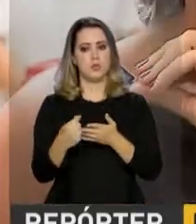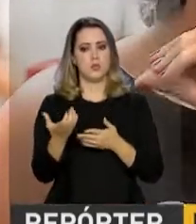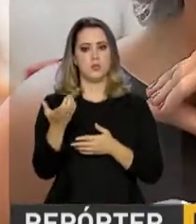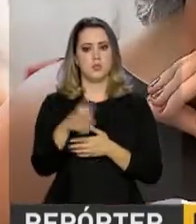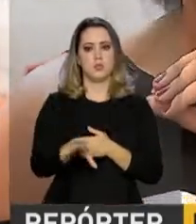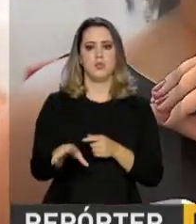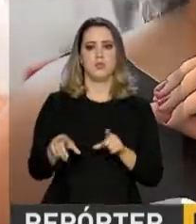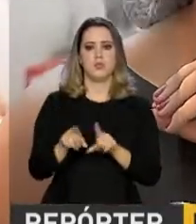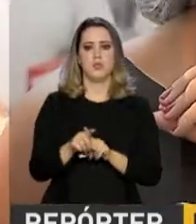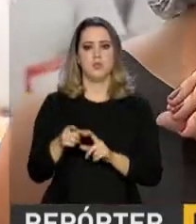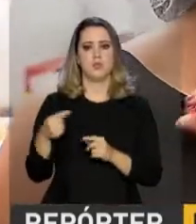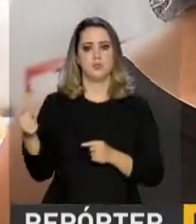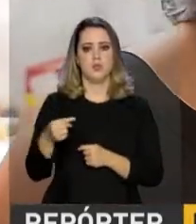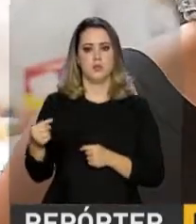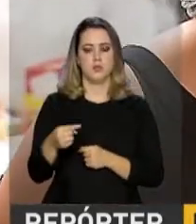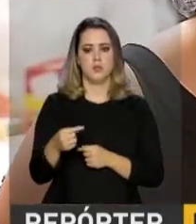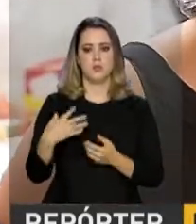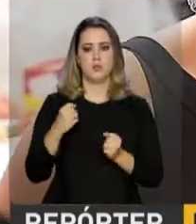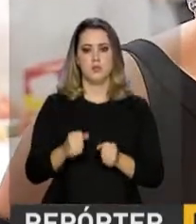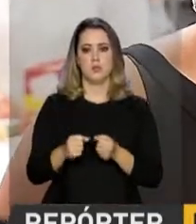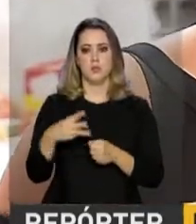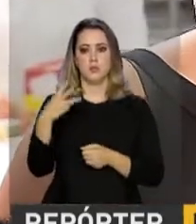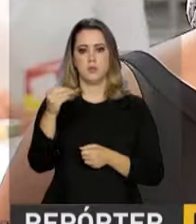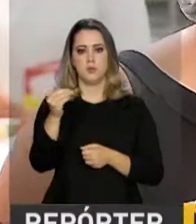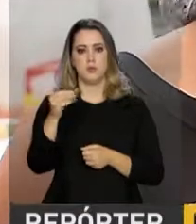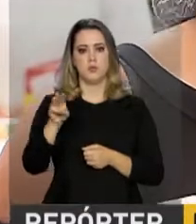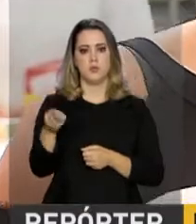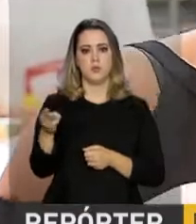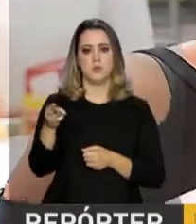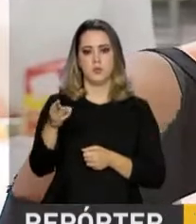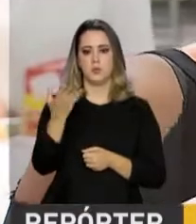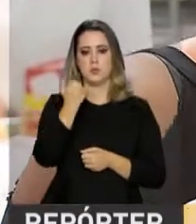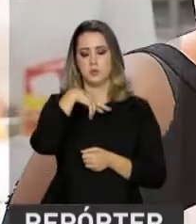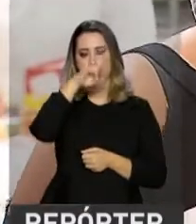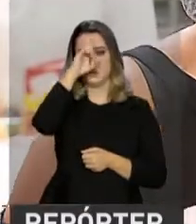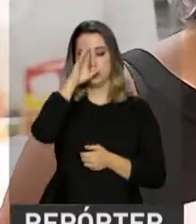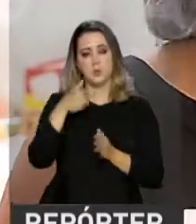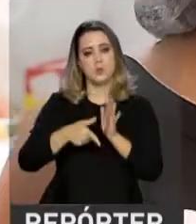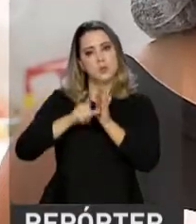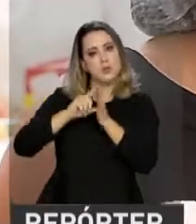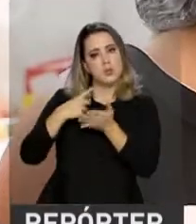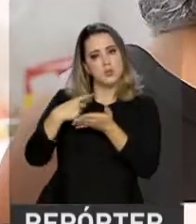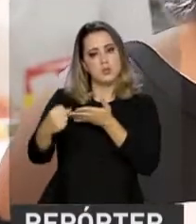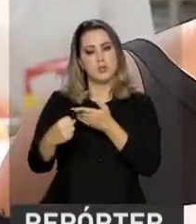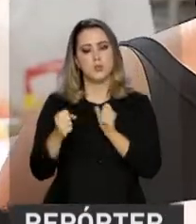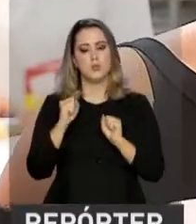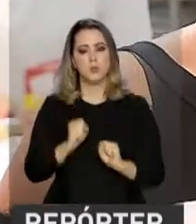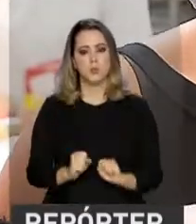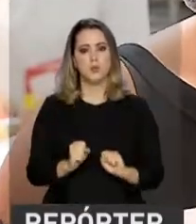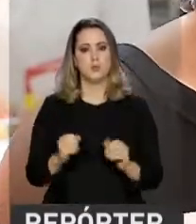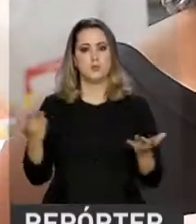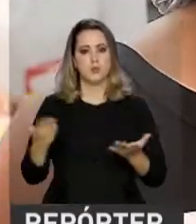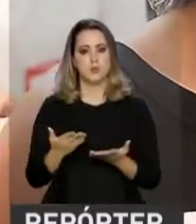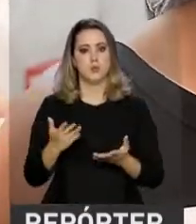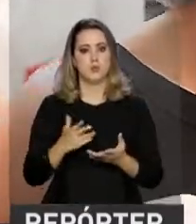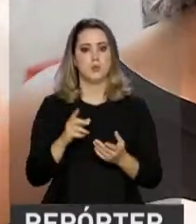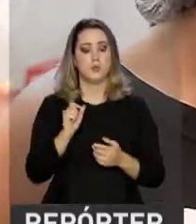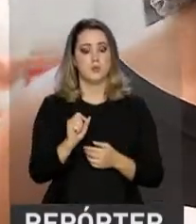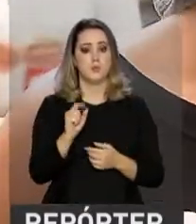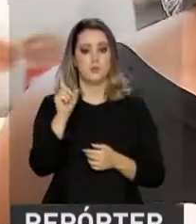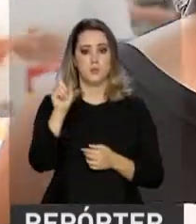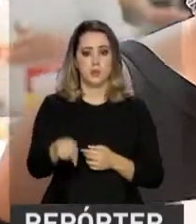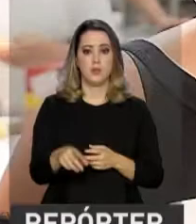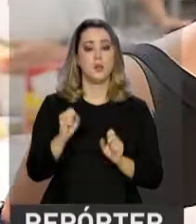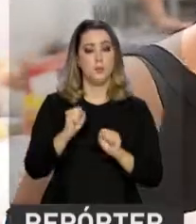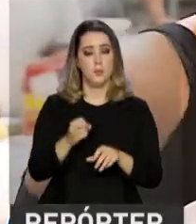hora negativa. Eu posso tirar meia hora de almoço e sair mais cedo? Pode, hoje isso pode acontecer. Então isso é